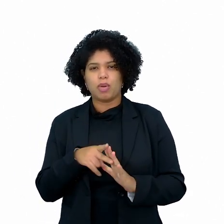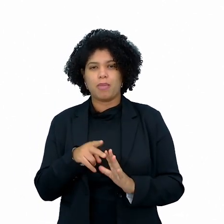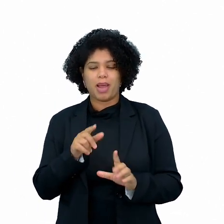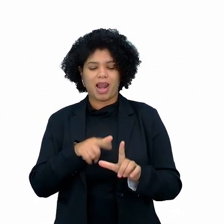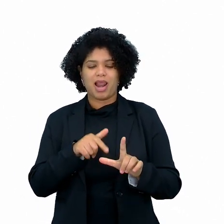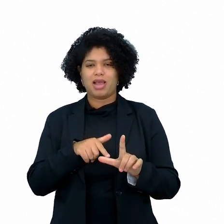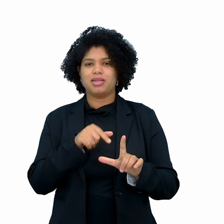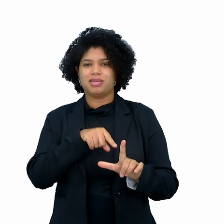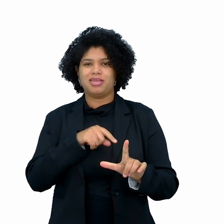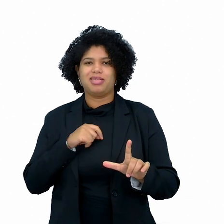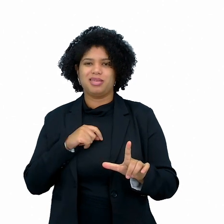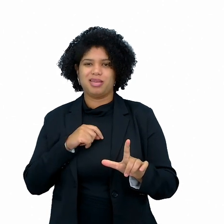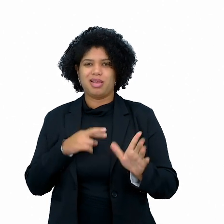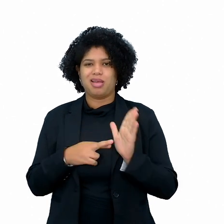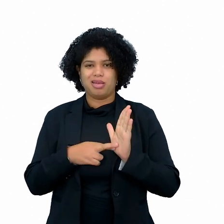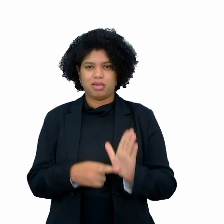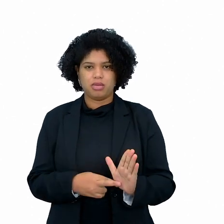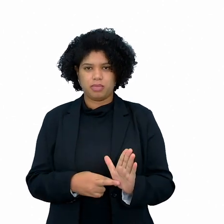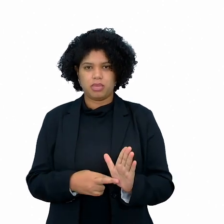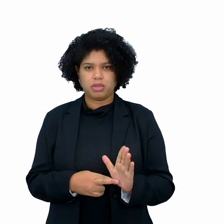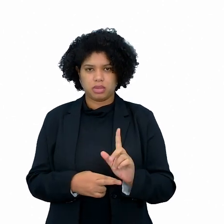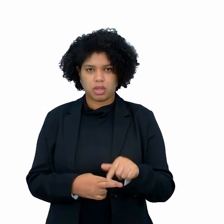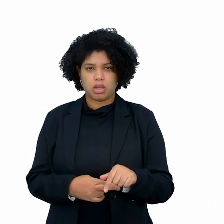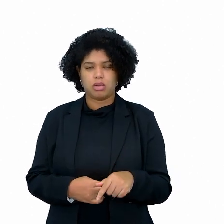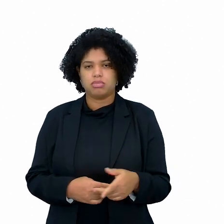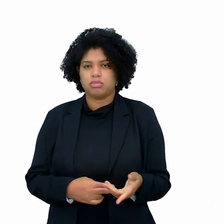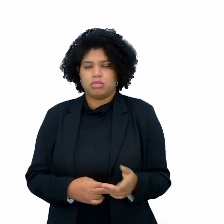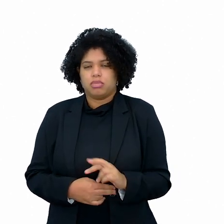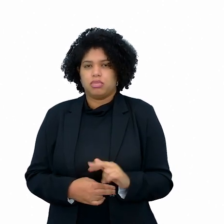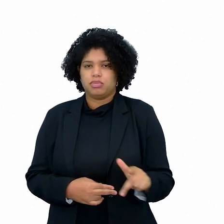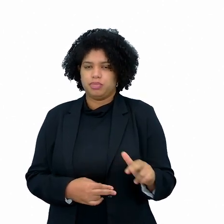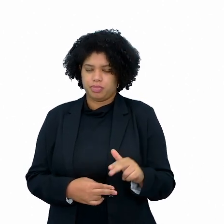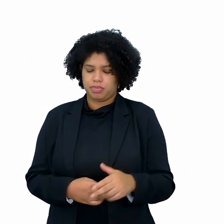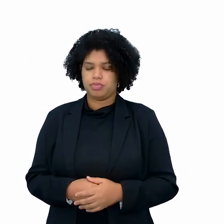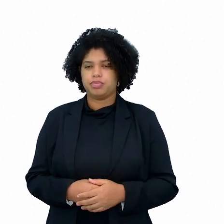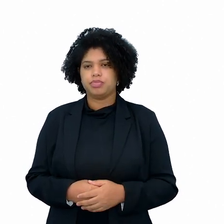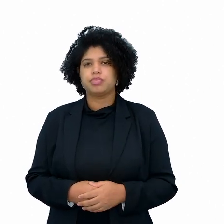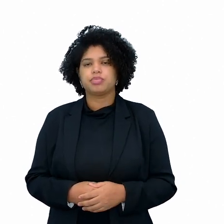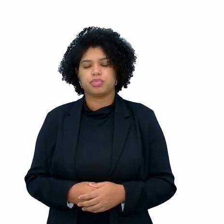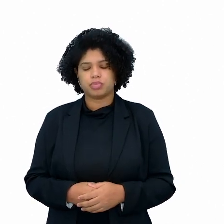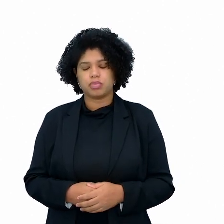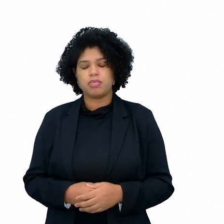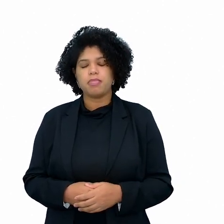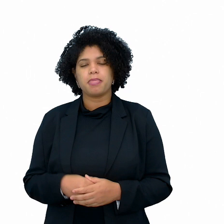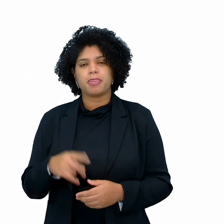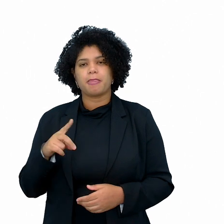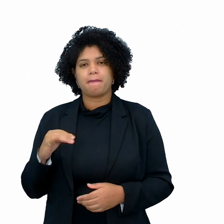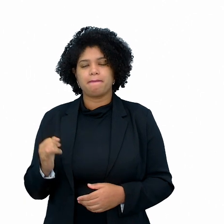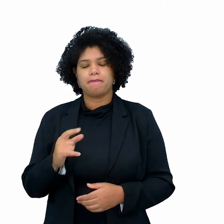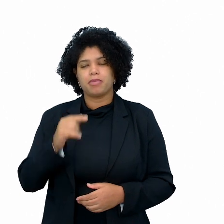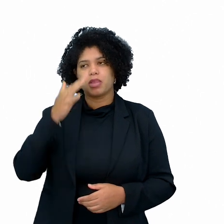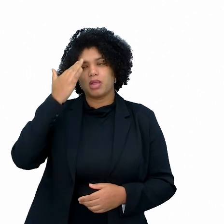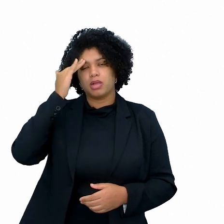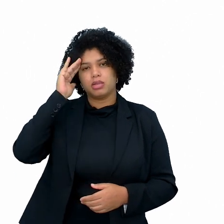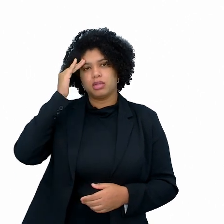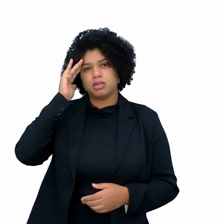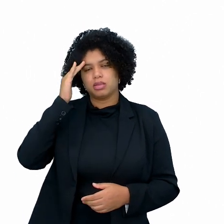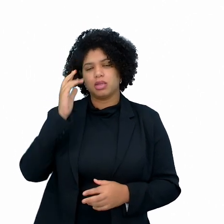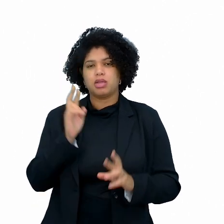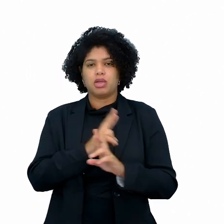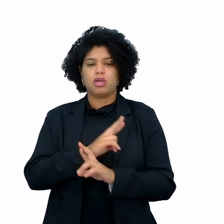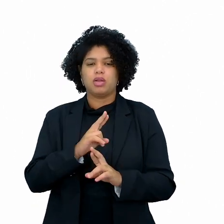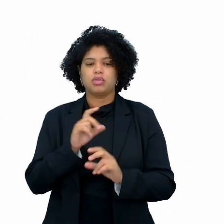a letra que representa, né, a grandeza física ou a incógnita. O importante é entender a relação entre